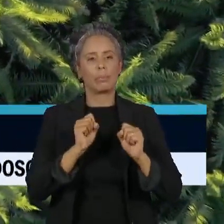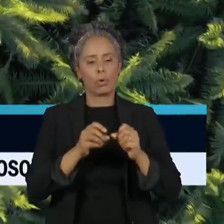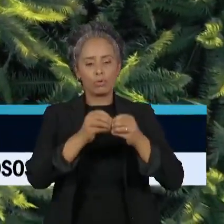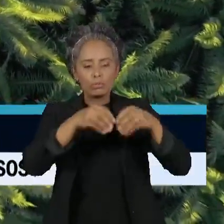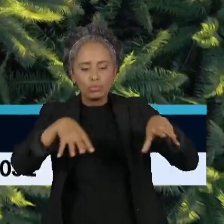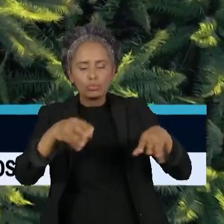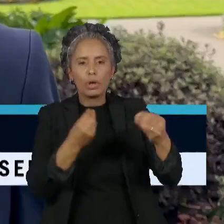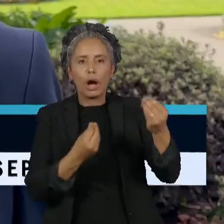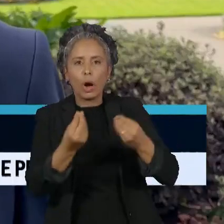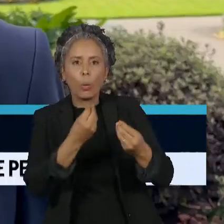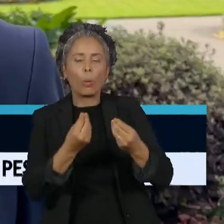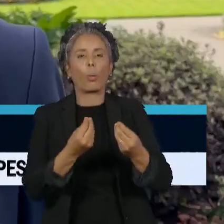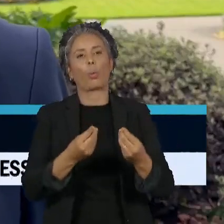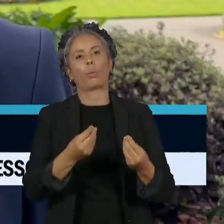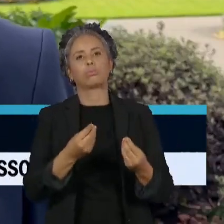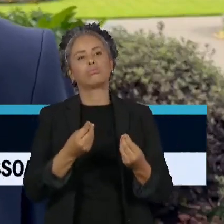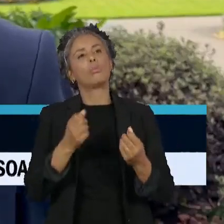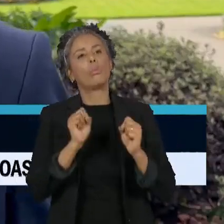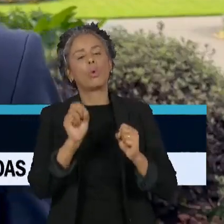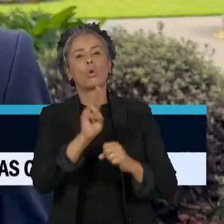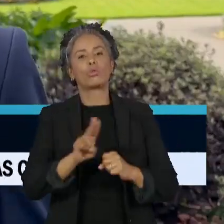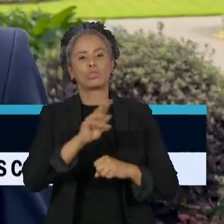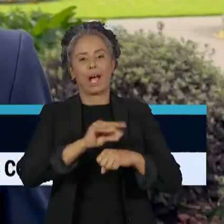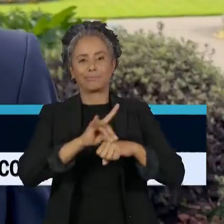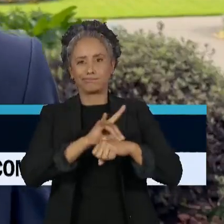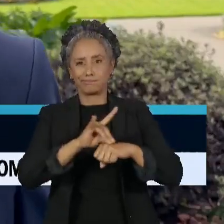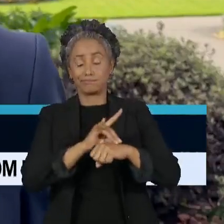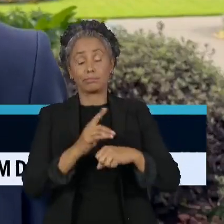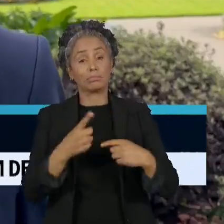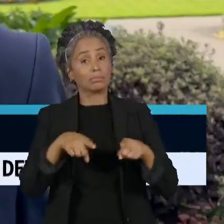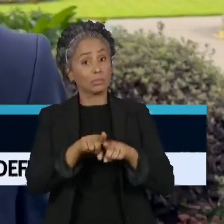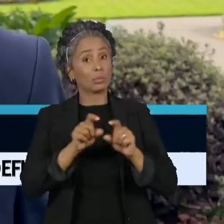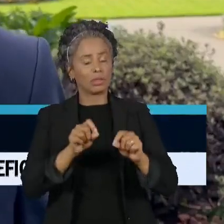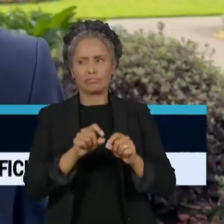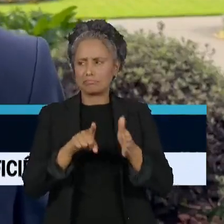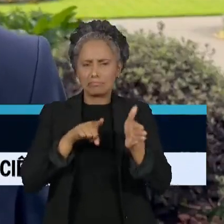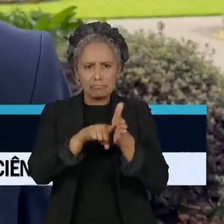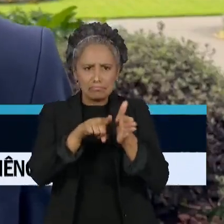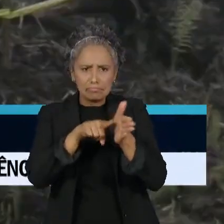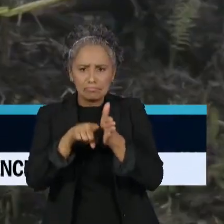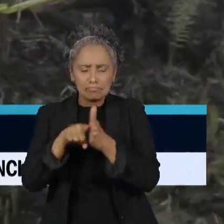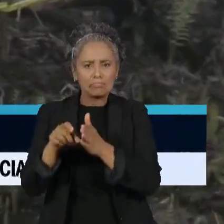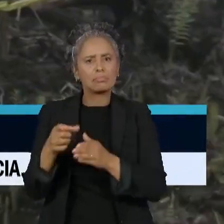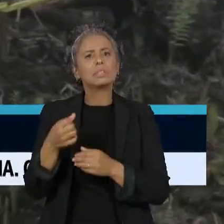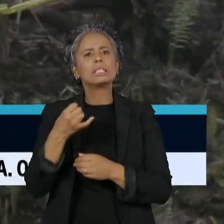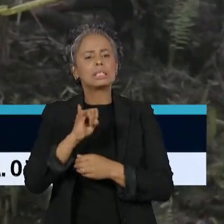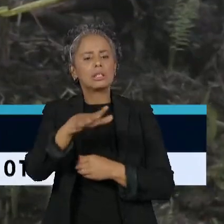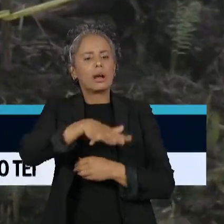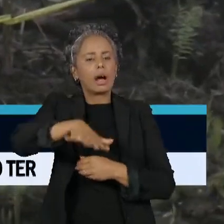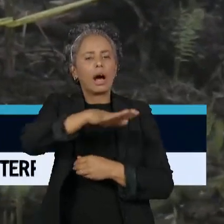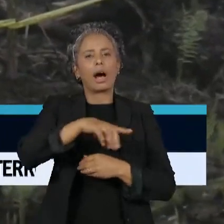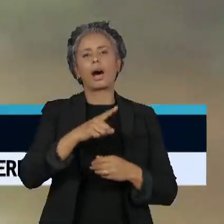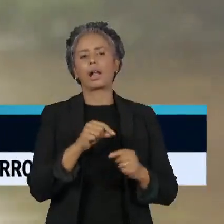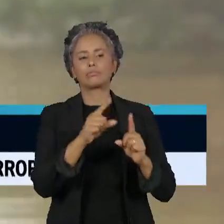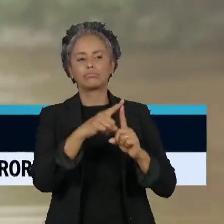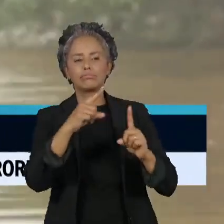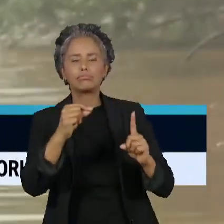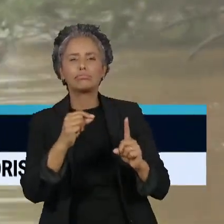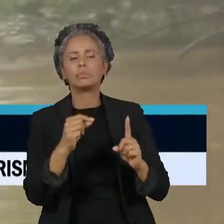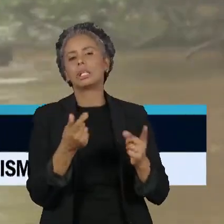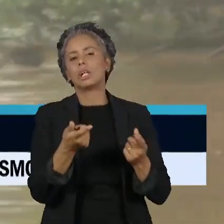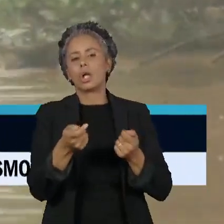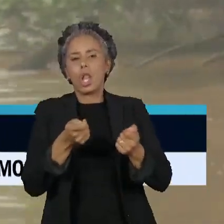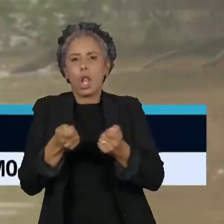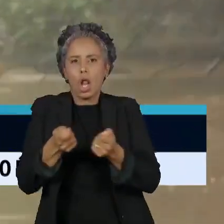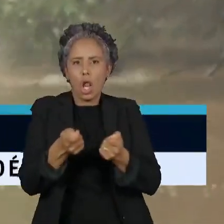sequestrar carbono. Perguntei ao diretor científico se o mercado que explora as espécies vegetais não é capaz de